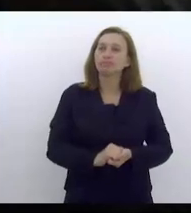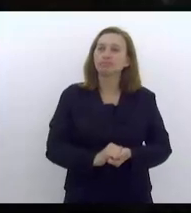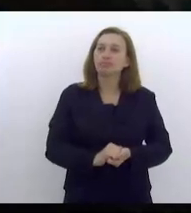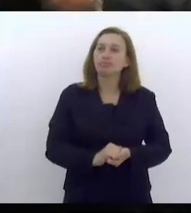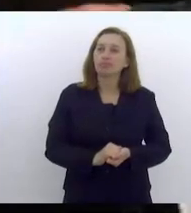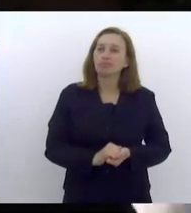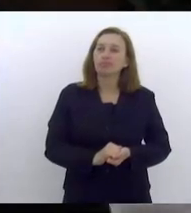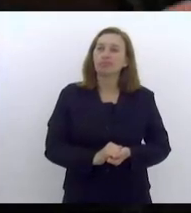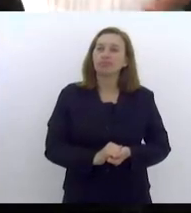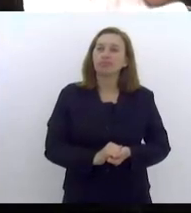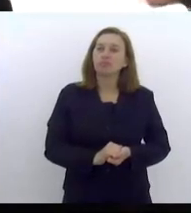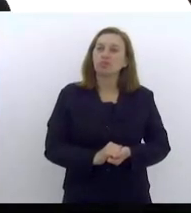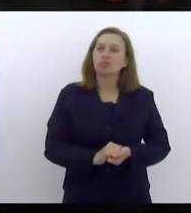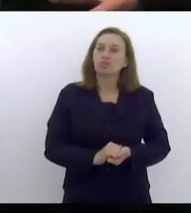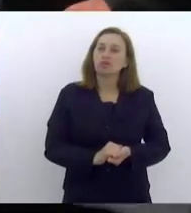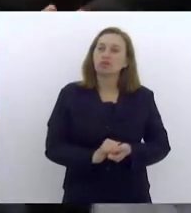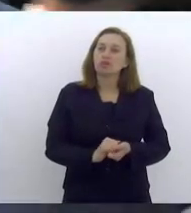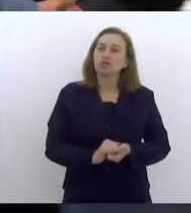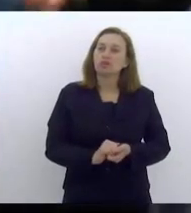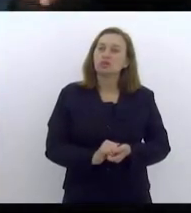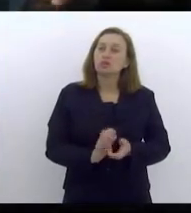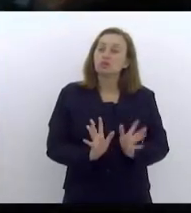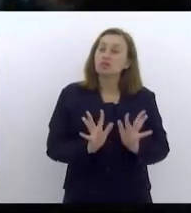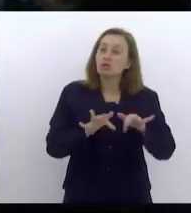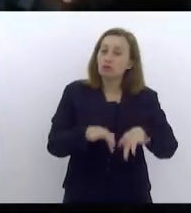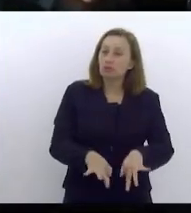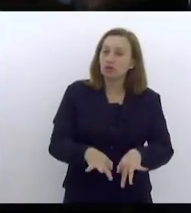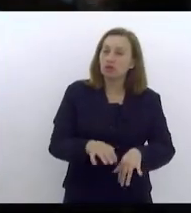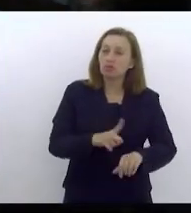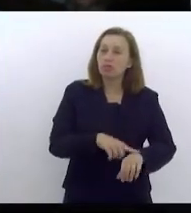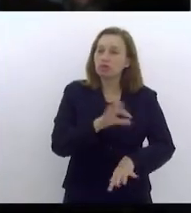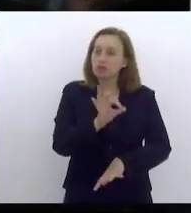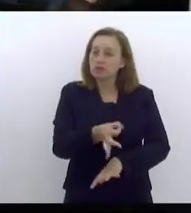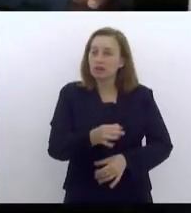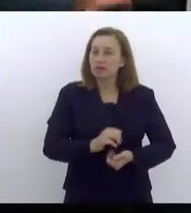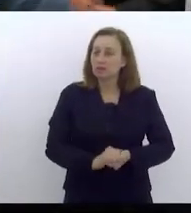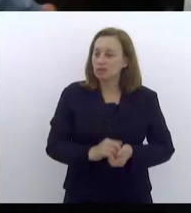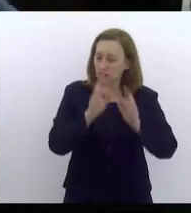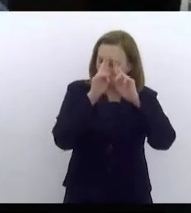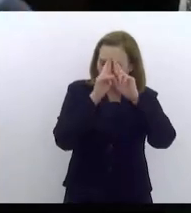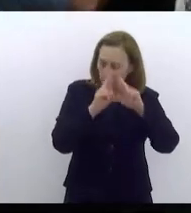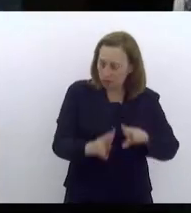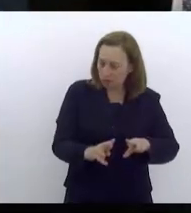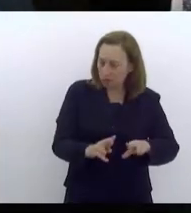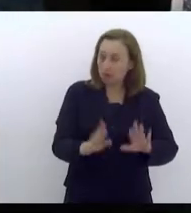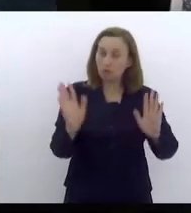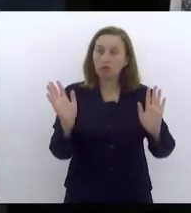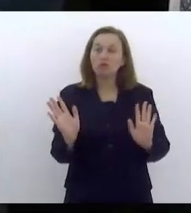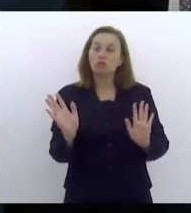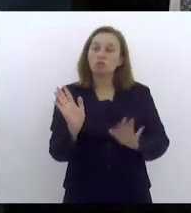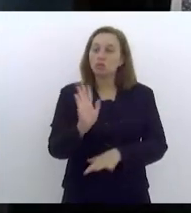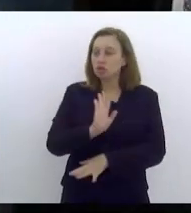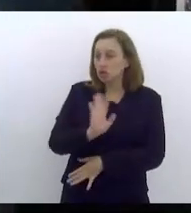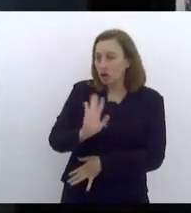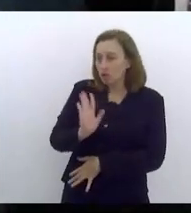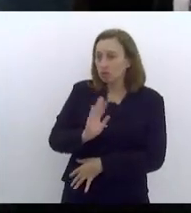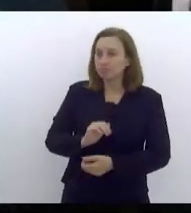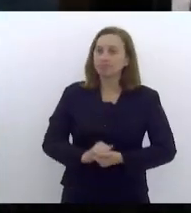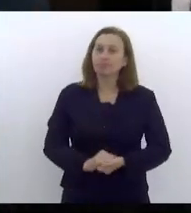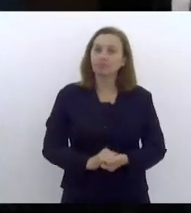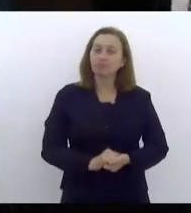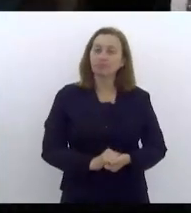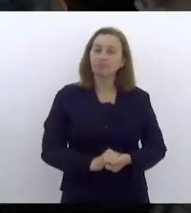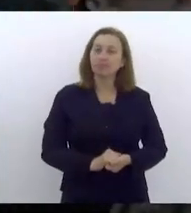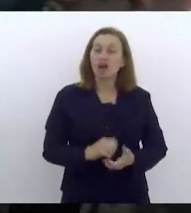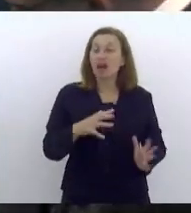sua passagem de maneira concreta e ter ali respeitado o seu adeus a esse